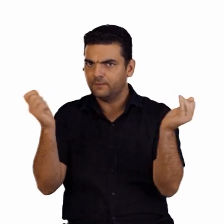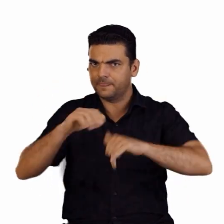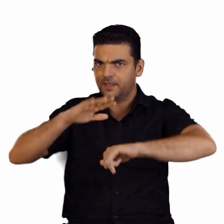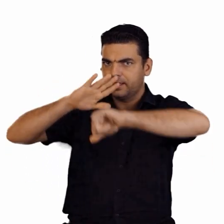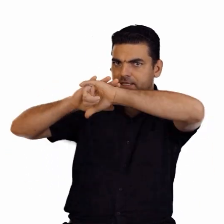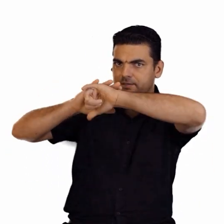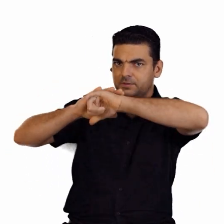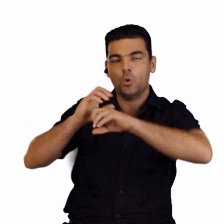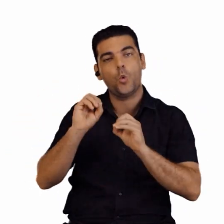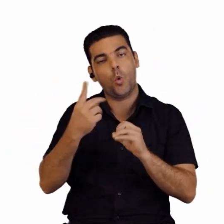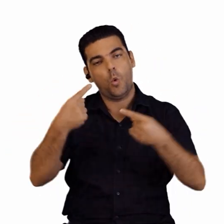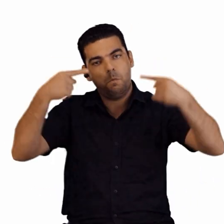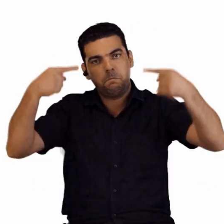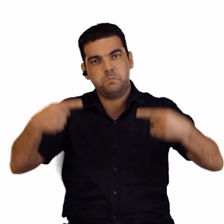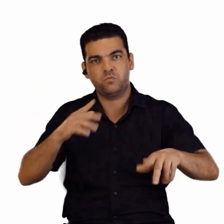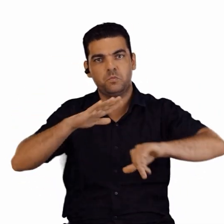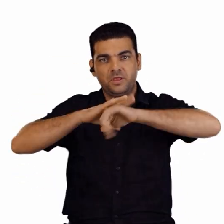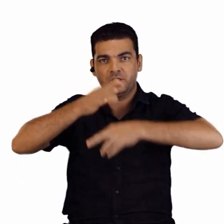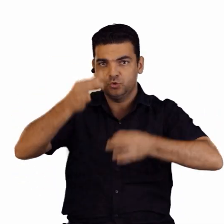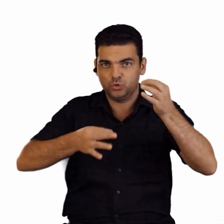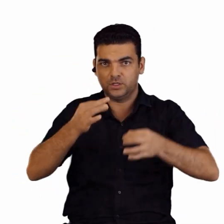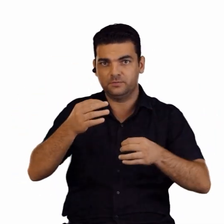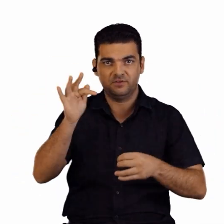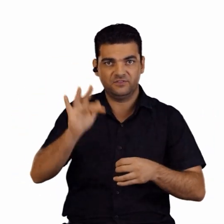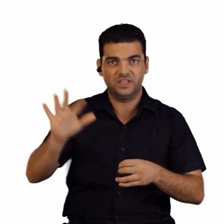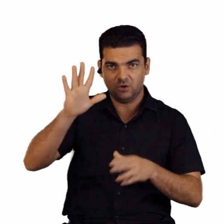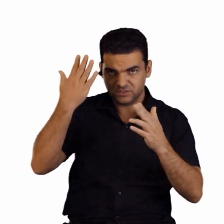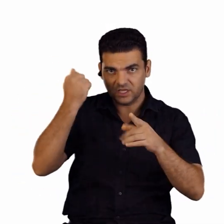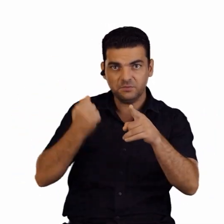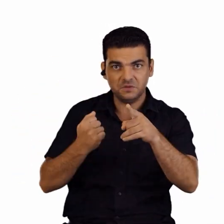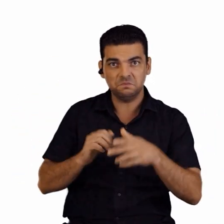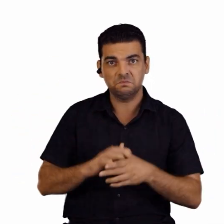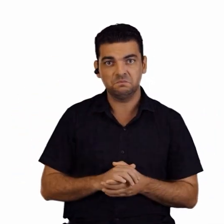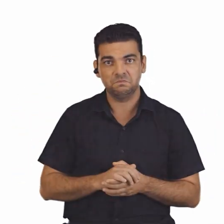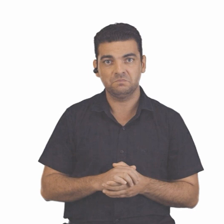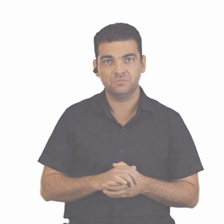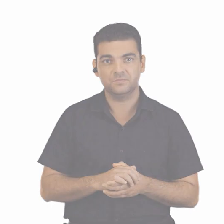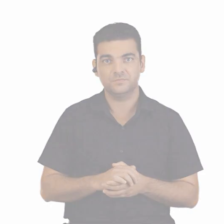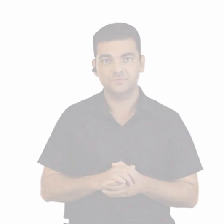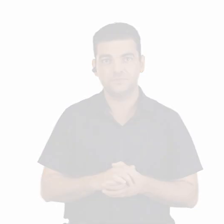outros exemplos de crimes ou contravenções penais julgadas pela Justiça